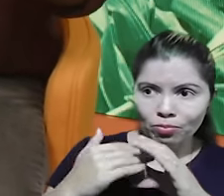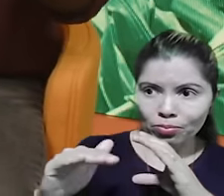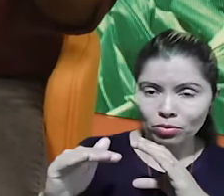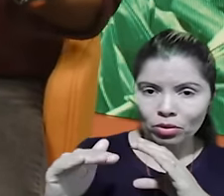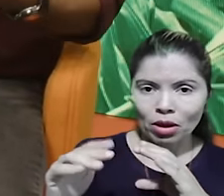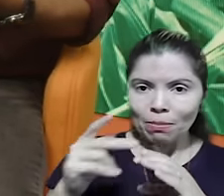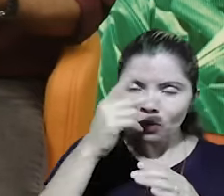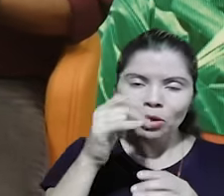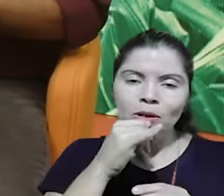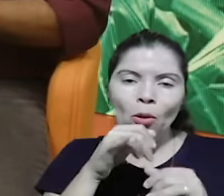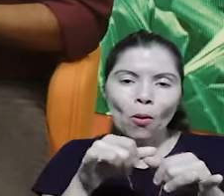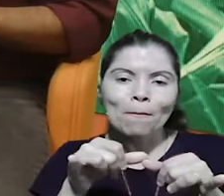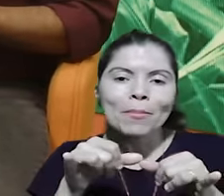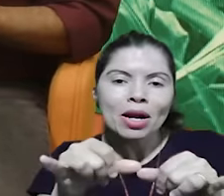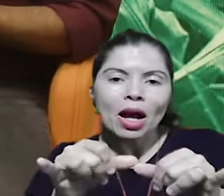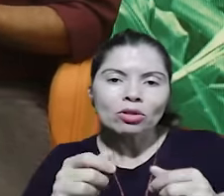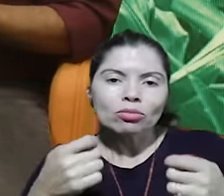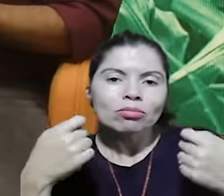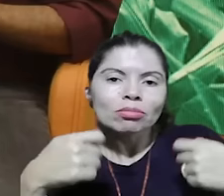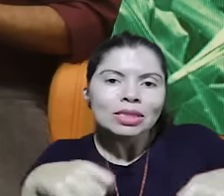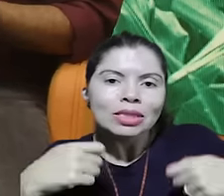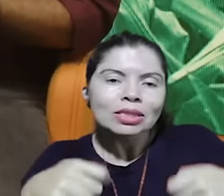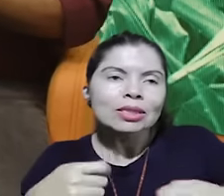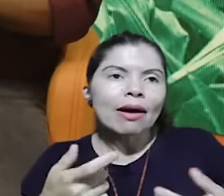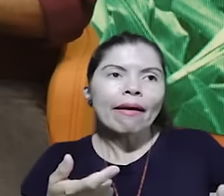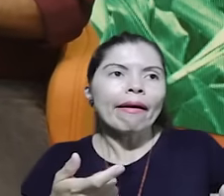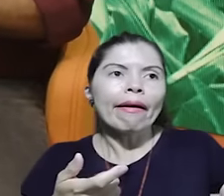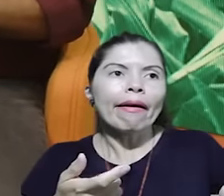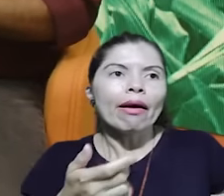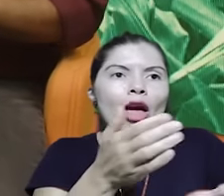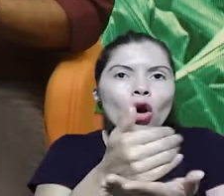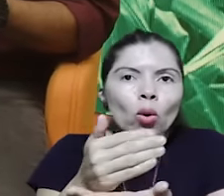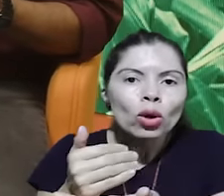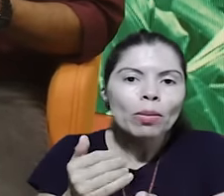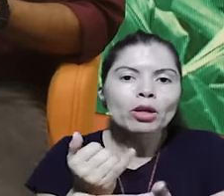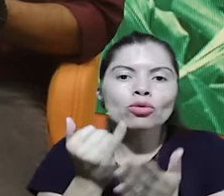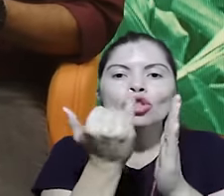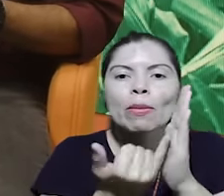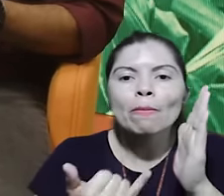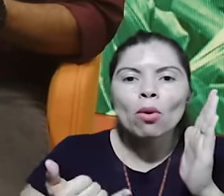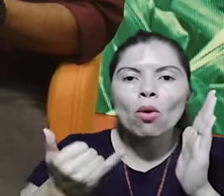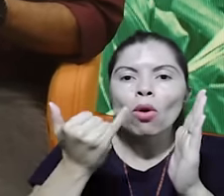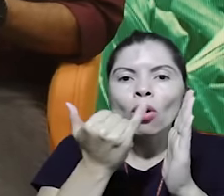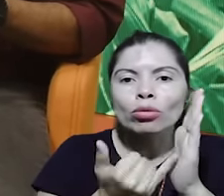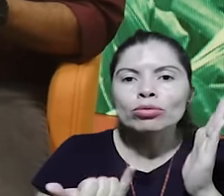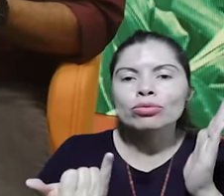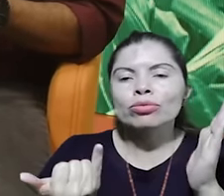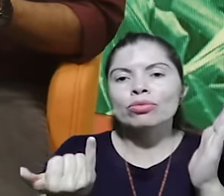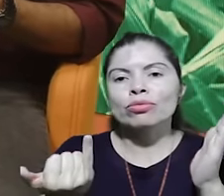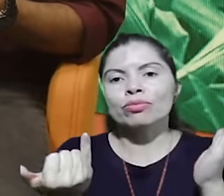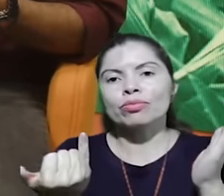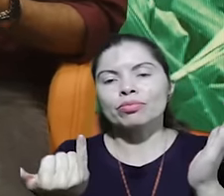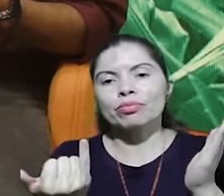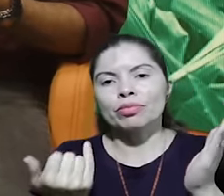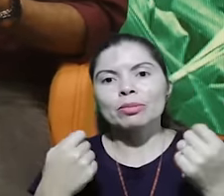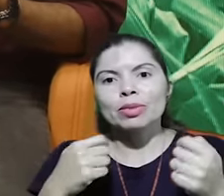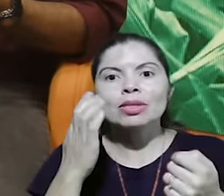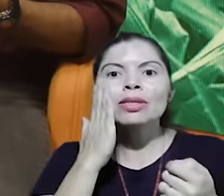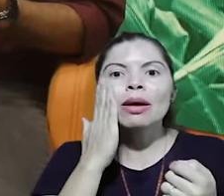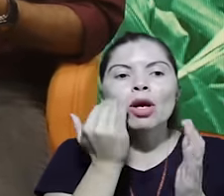exemplo o supermercado precisa fazer uma um recolhimento dos impostos né eh e